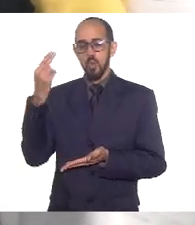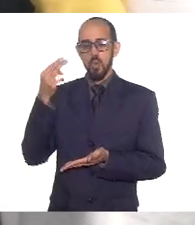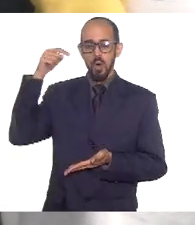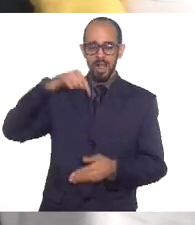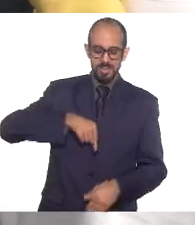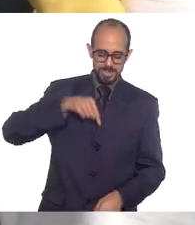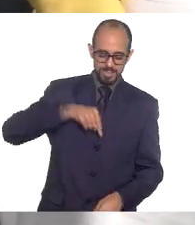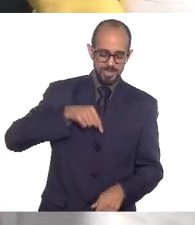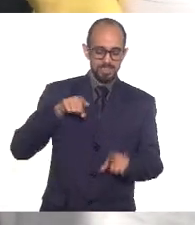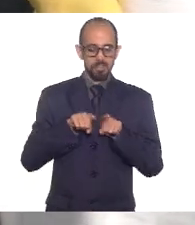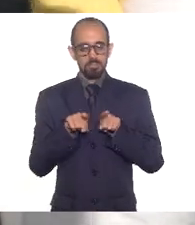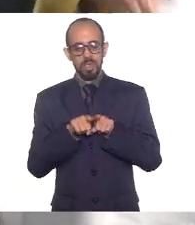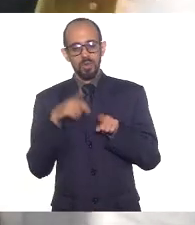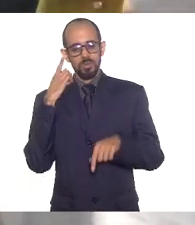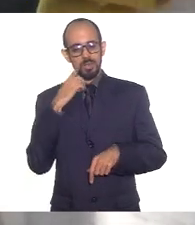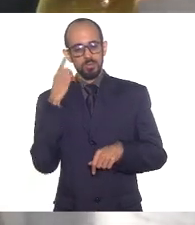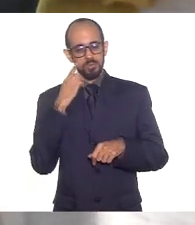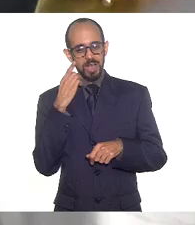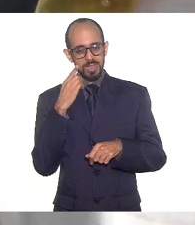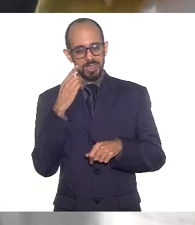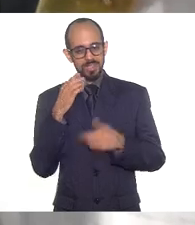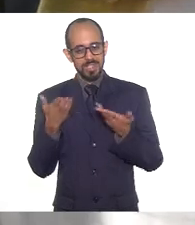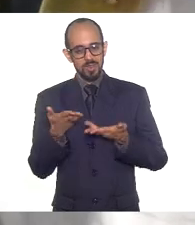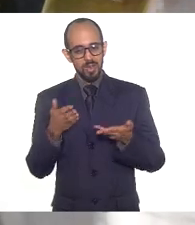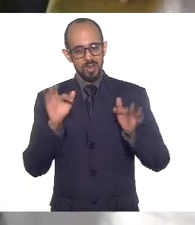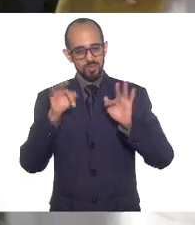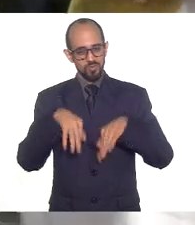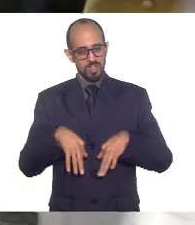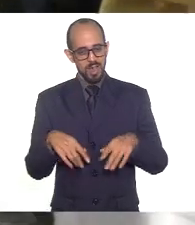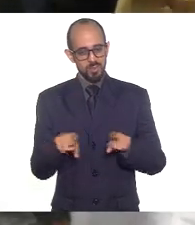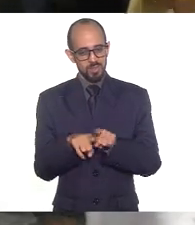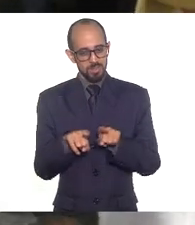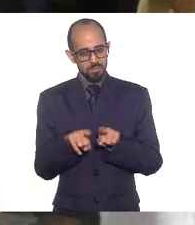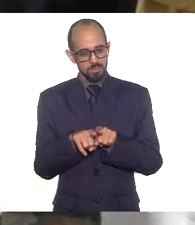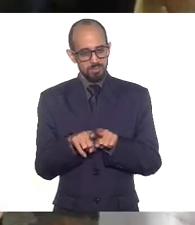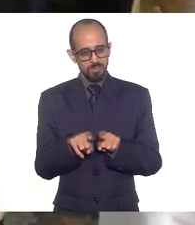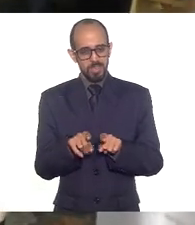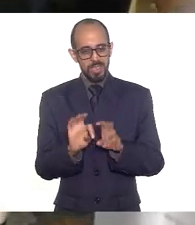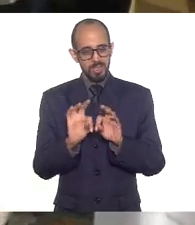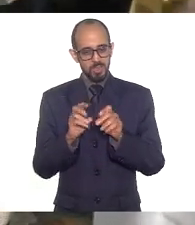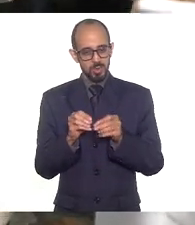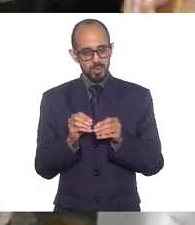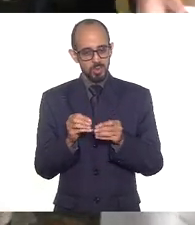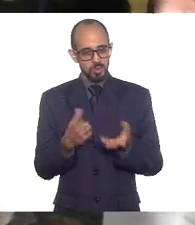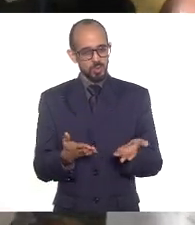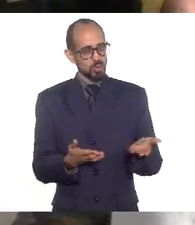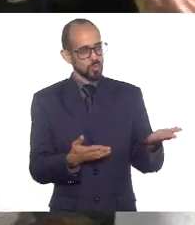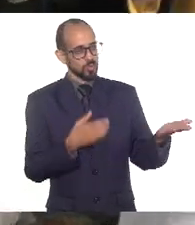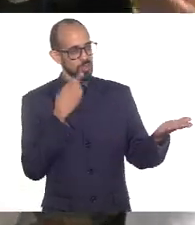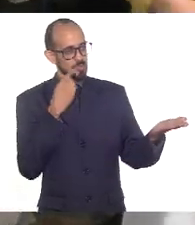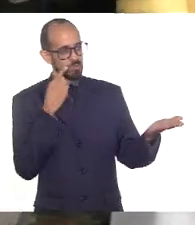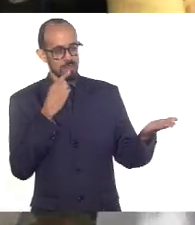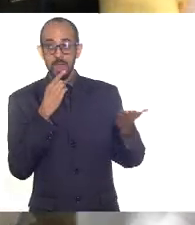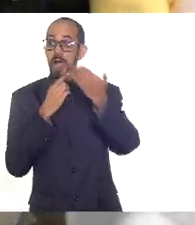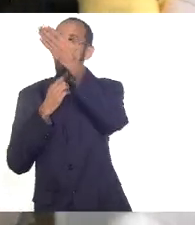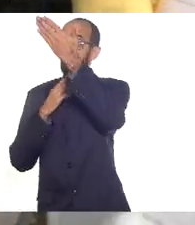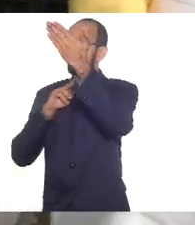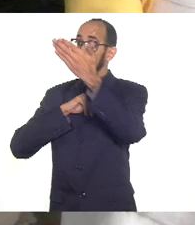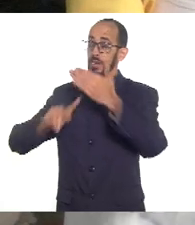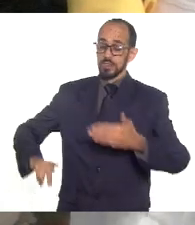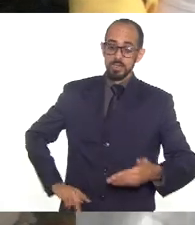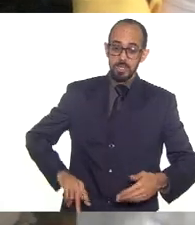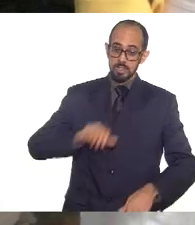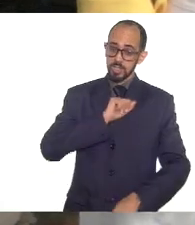do plenário agora como deputada e por fim né Toda honra o nosso deputados Presidente Deputado André Ceciliano